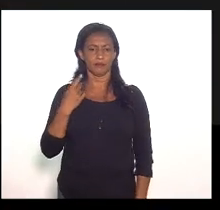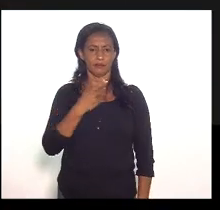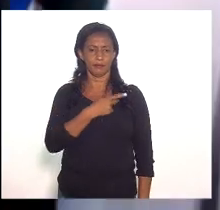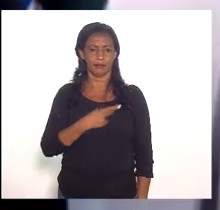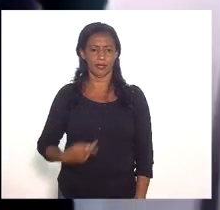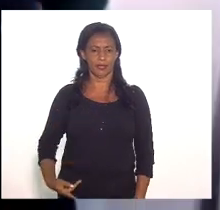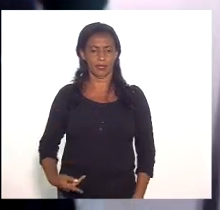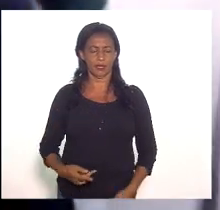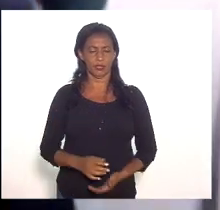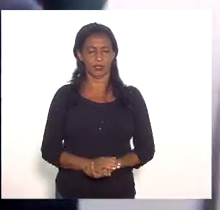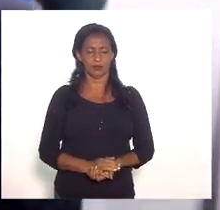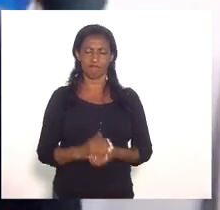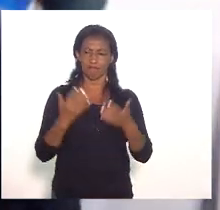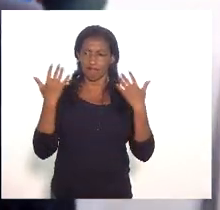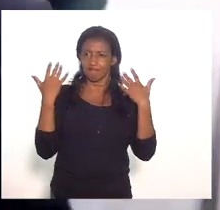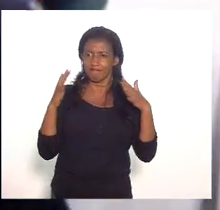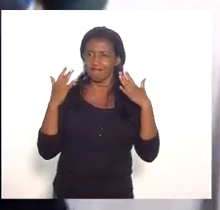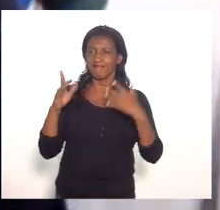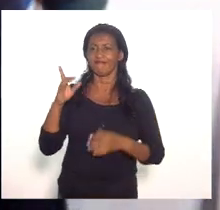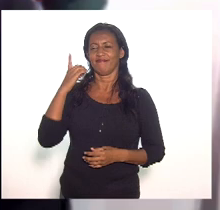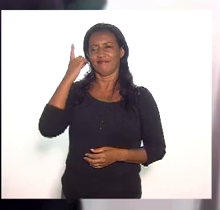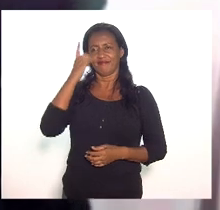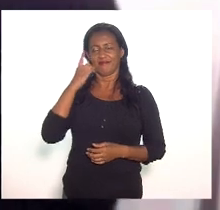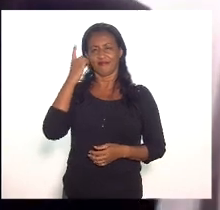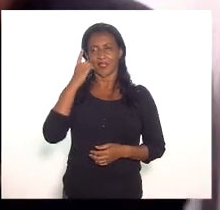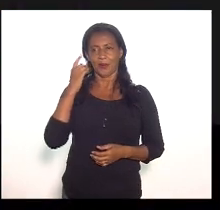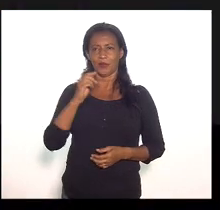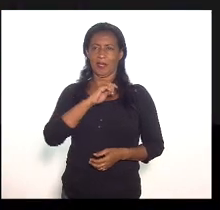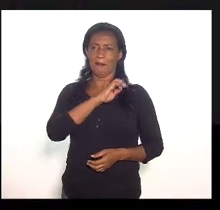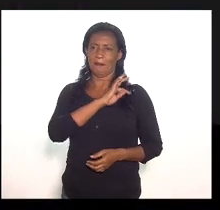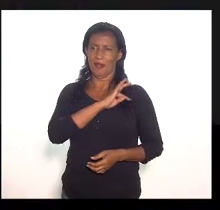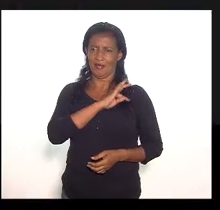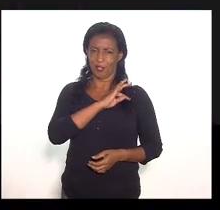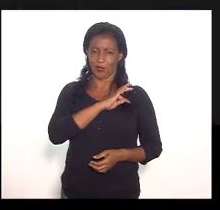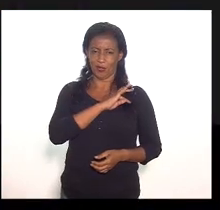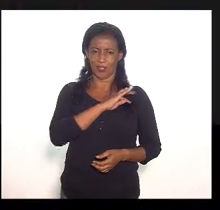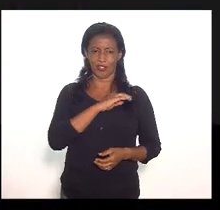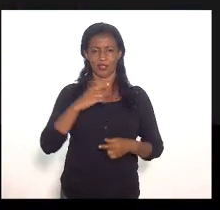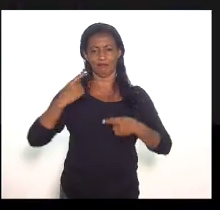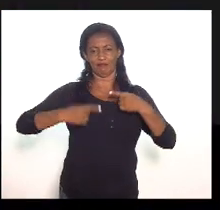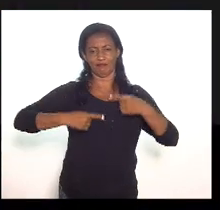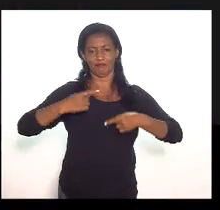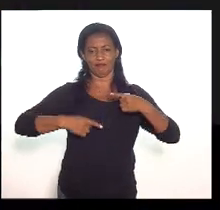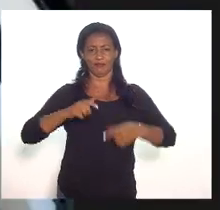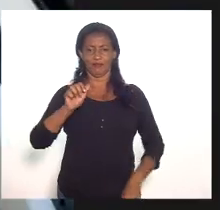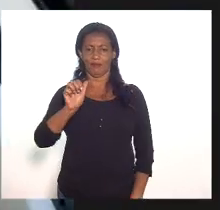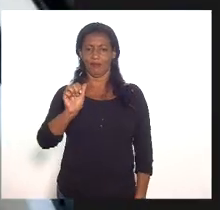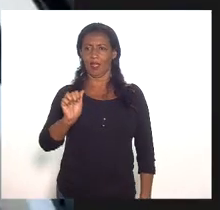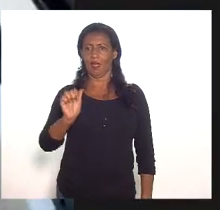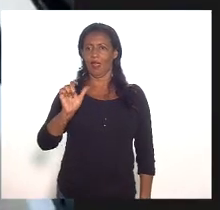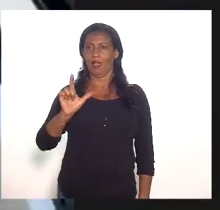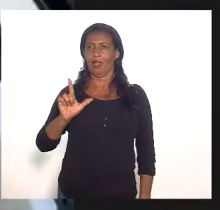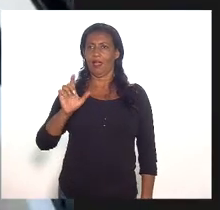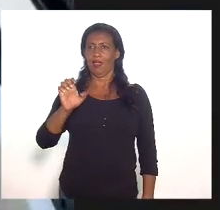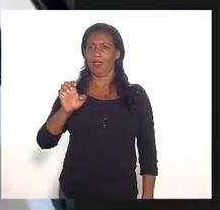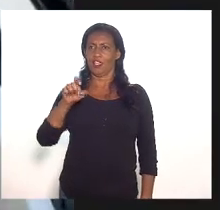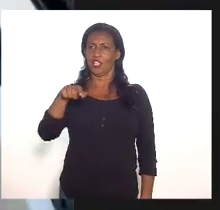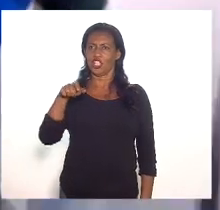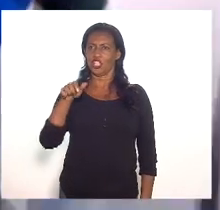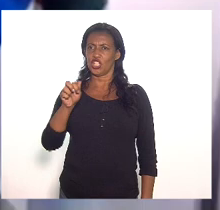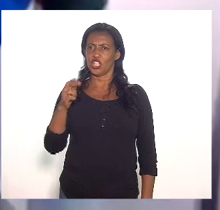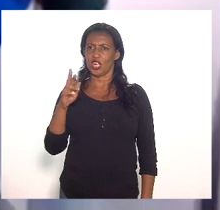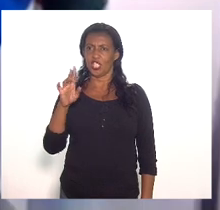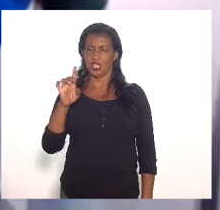Parabéns, deputada Marta Rocha. Para discutir, deputado Alexandre Freitas. Presidente, acho super importante que o